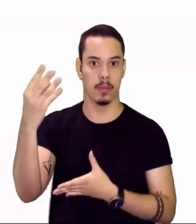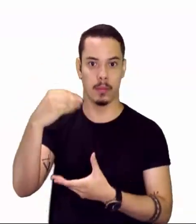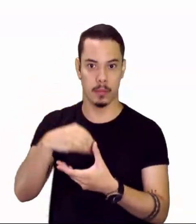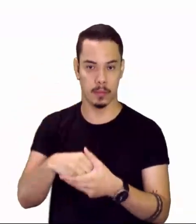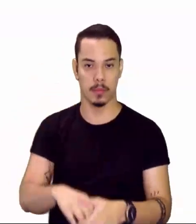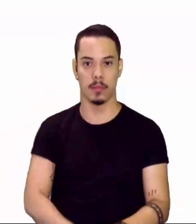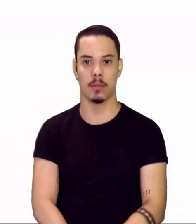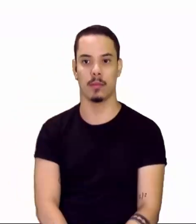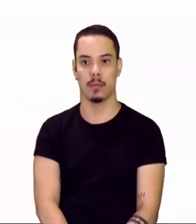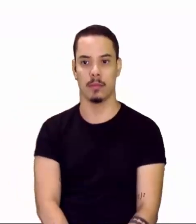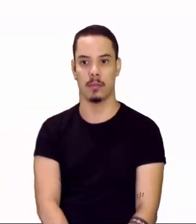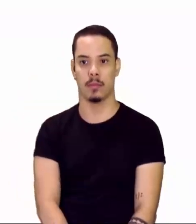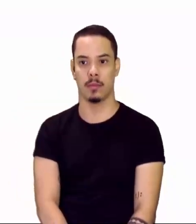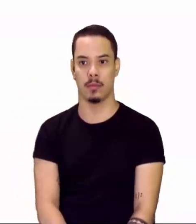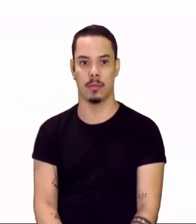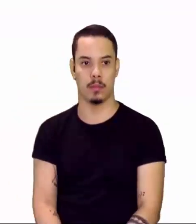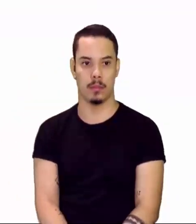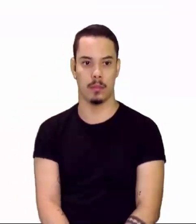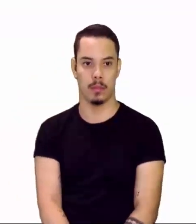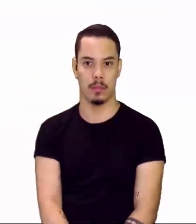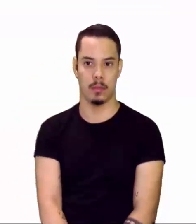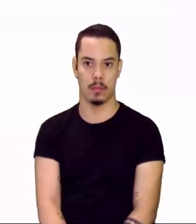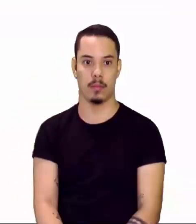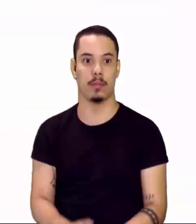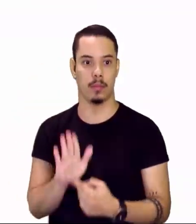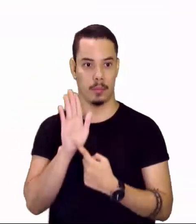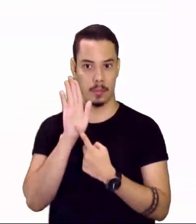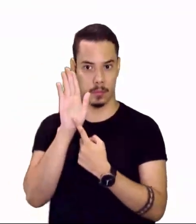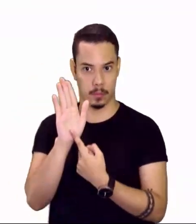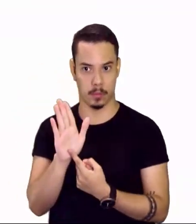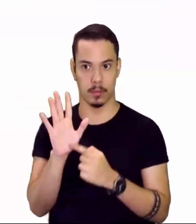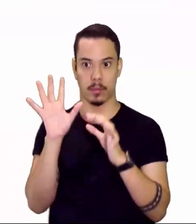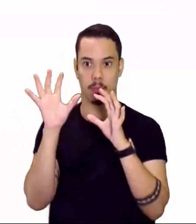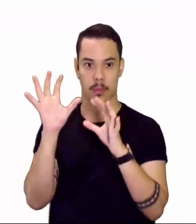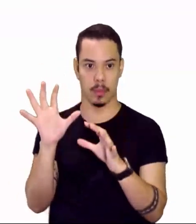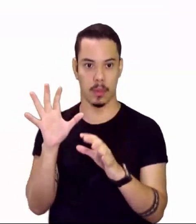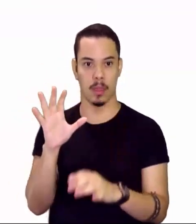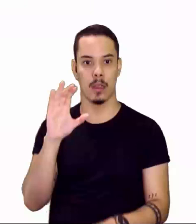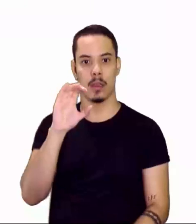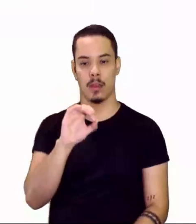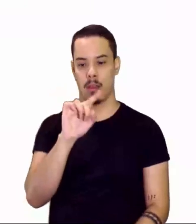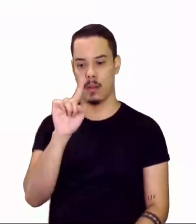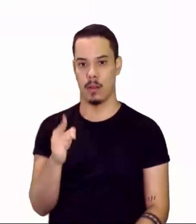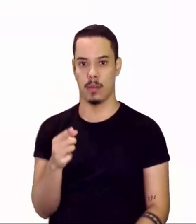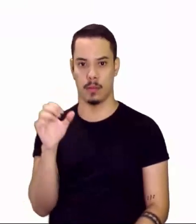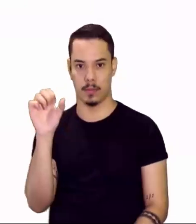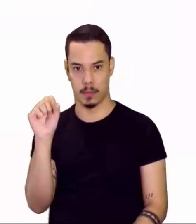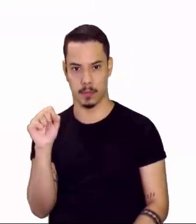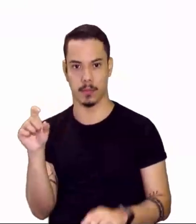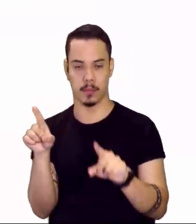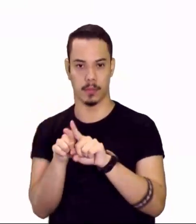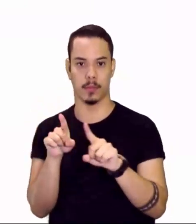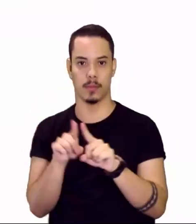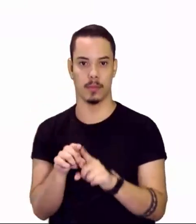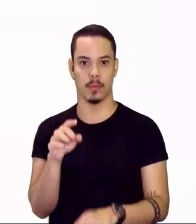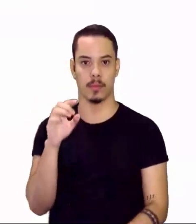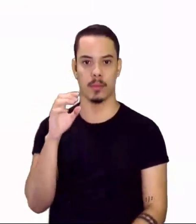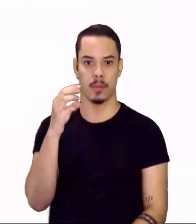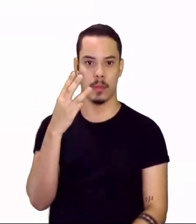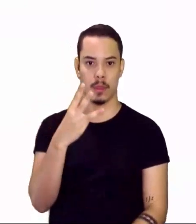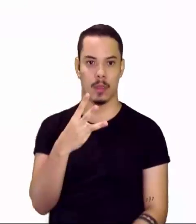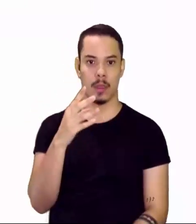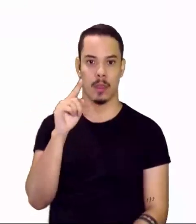amostra apresentam eletronegatividade de 0,8 e